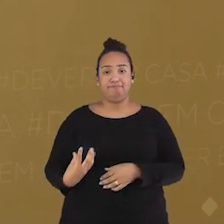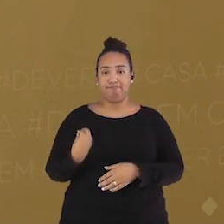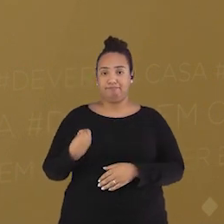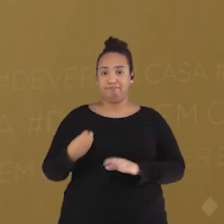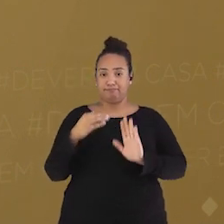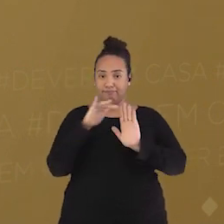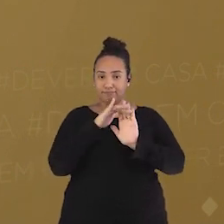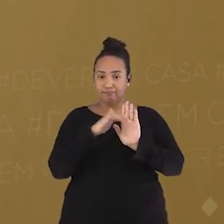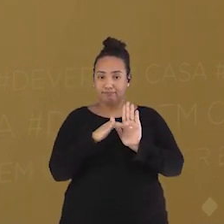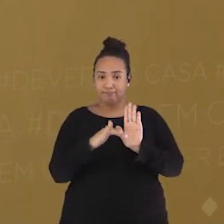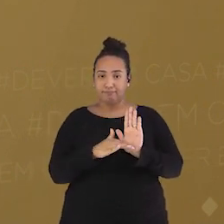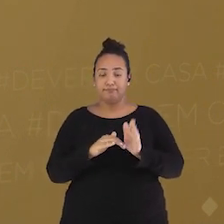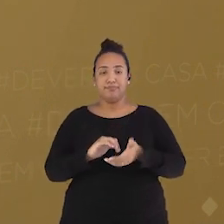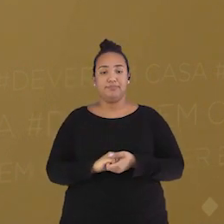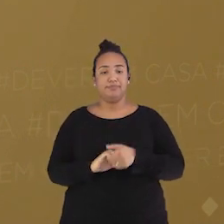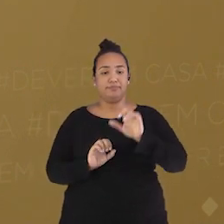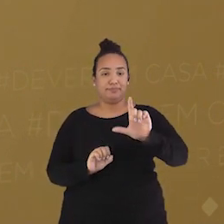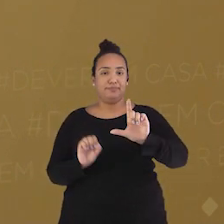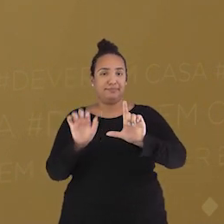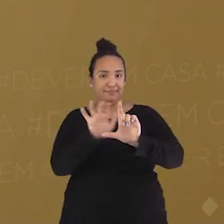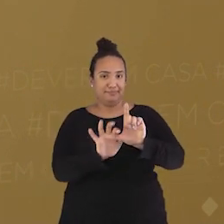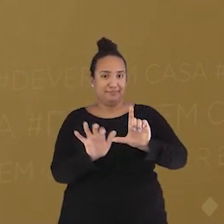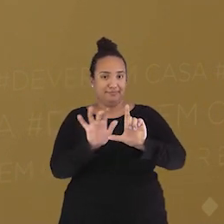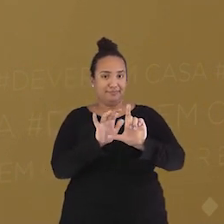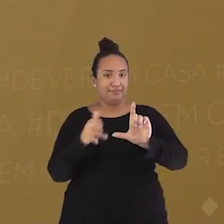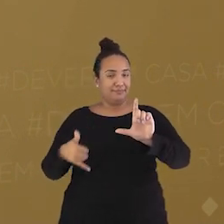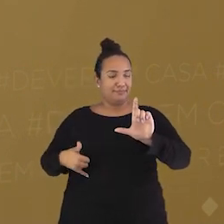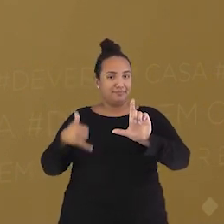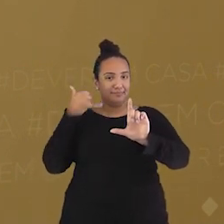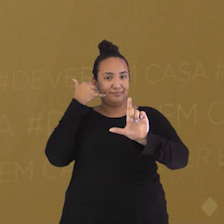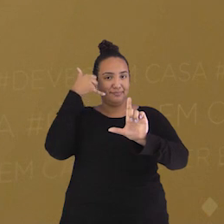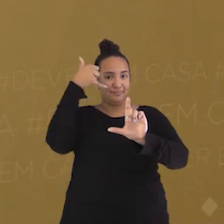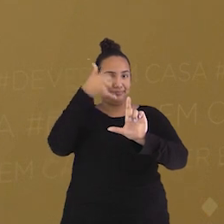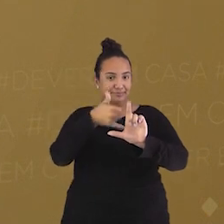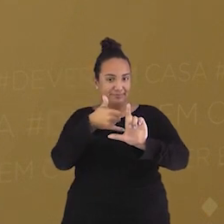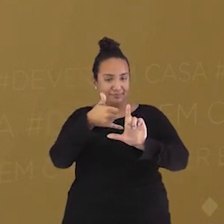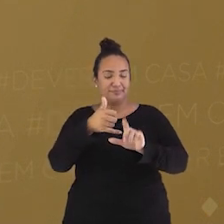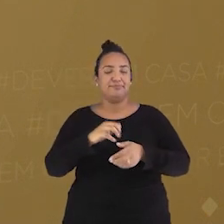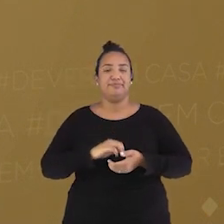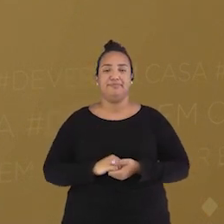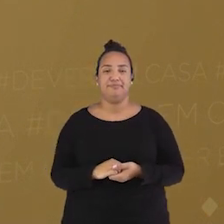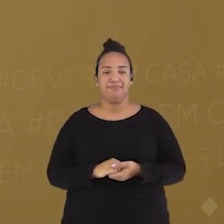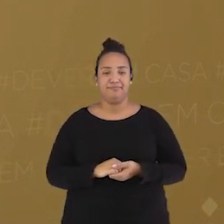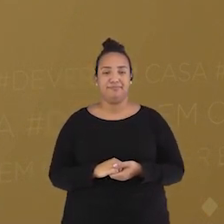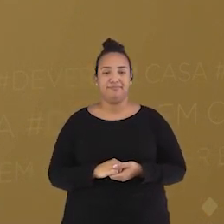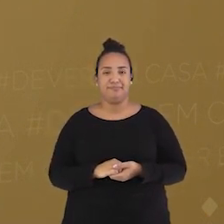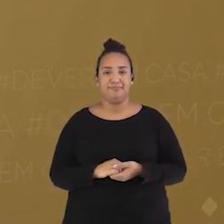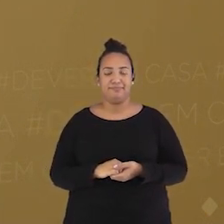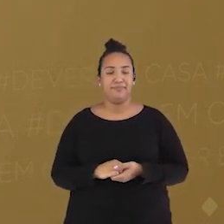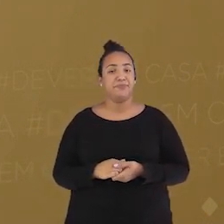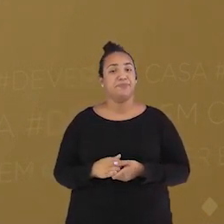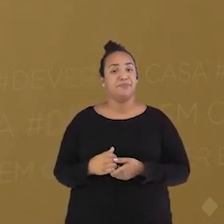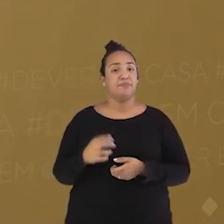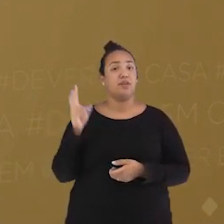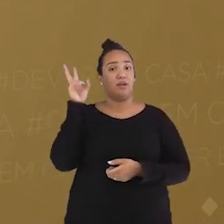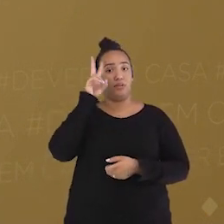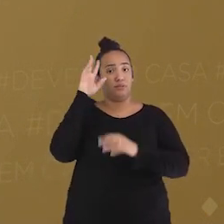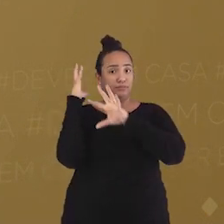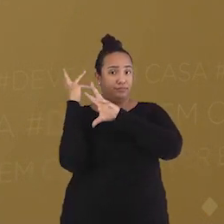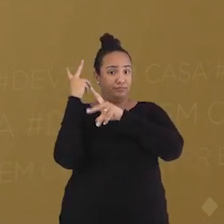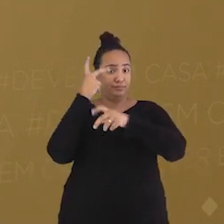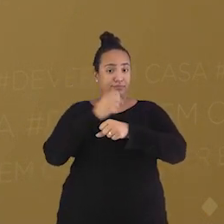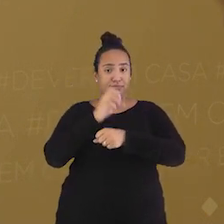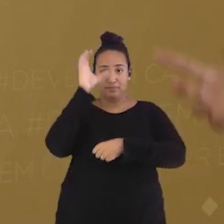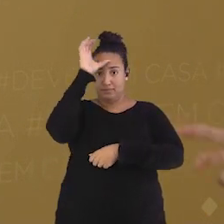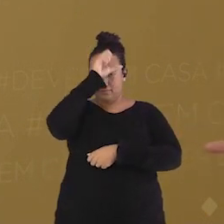seu celular para o QR Code que aparece na sua telinha e marcar a sua presença aqui com a gente. Vamos relembrar